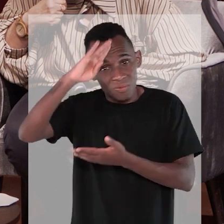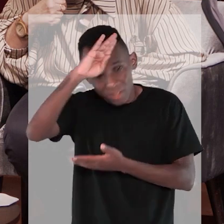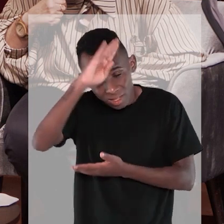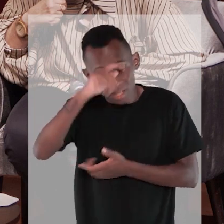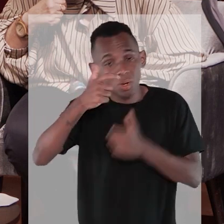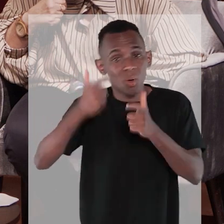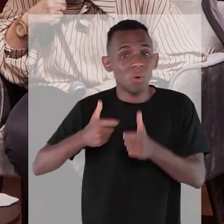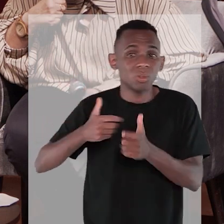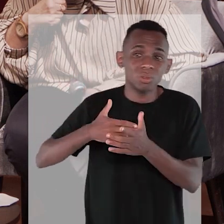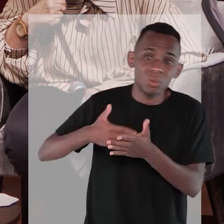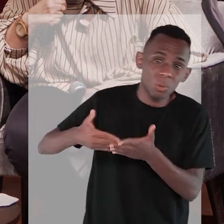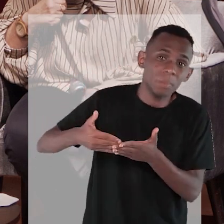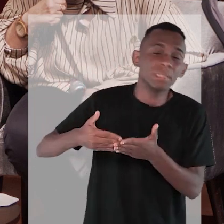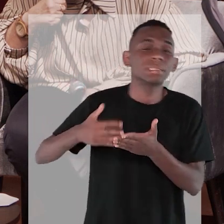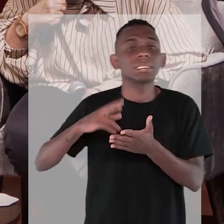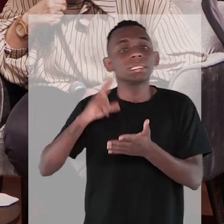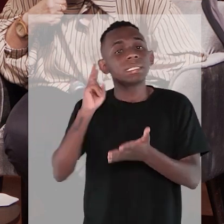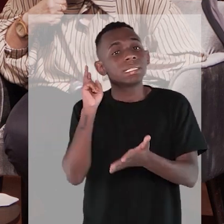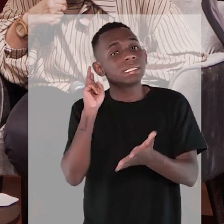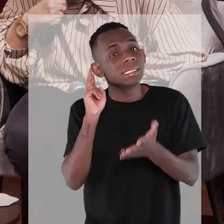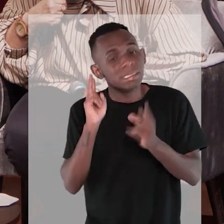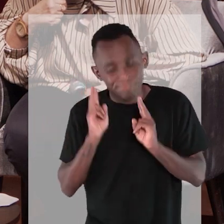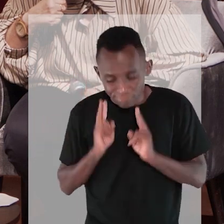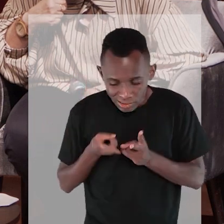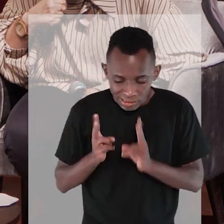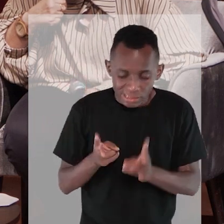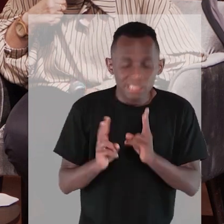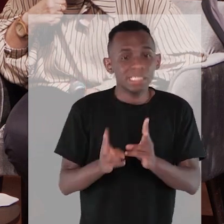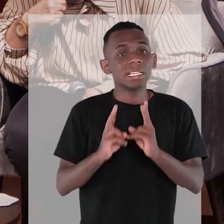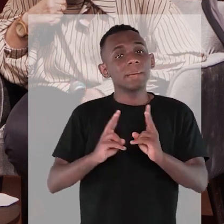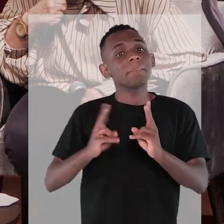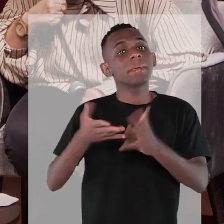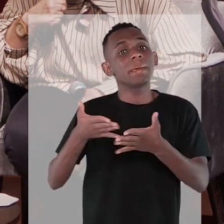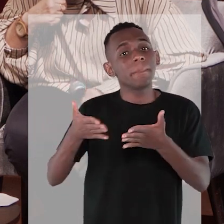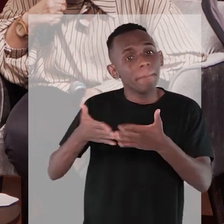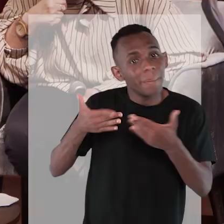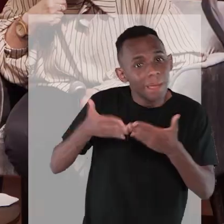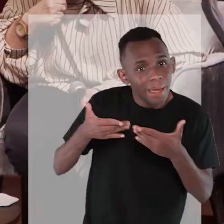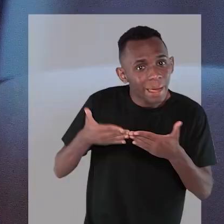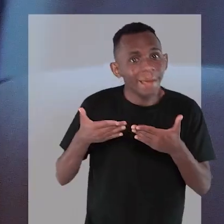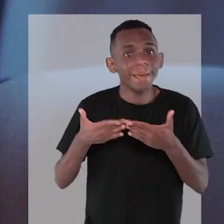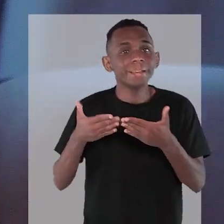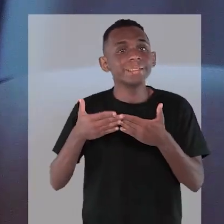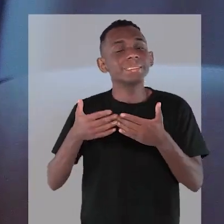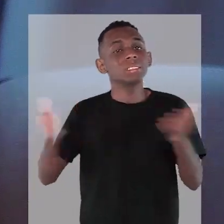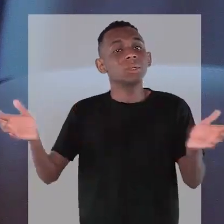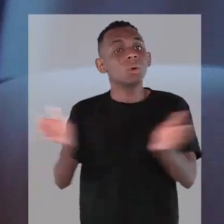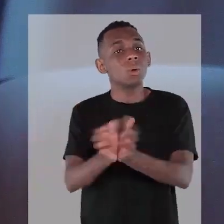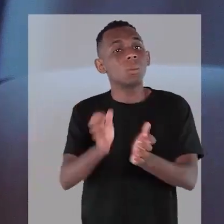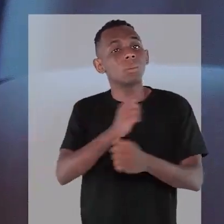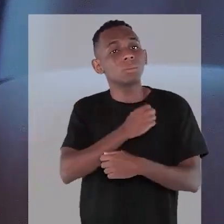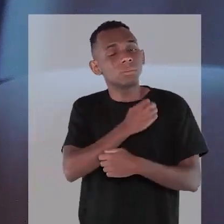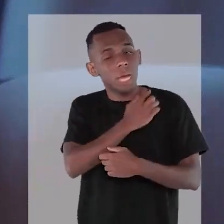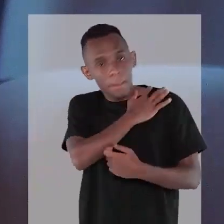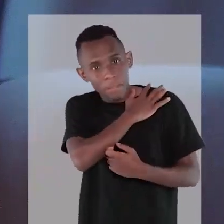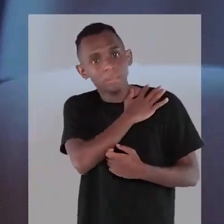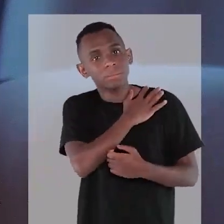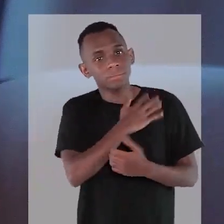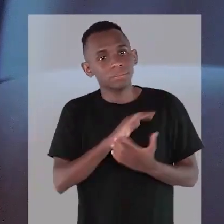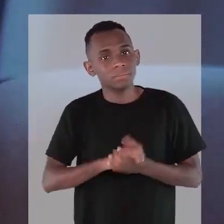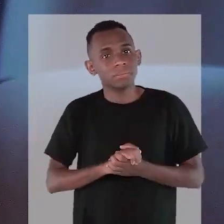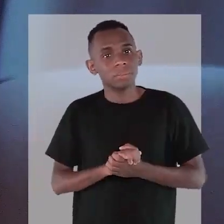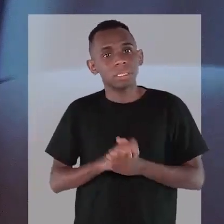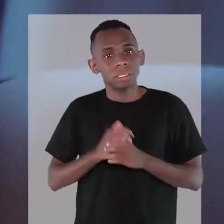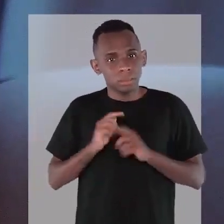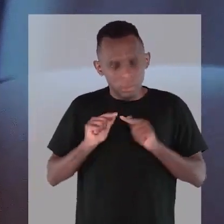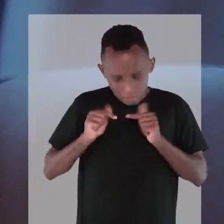fato de que ele continuamente faz apelo a essa força, né, força aí no sentido